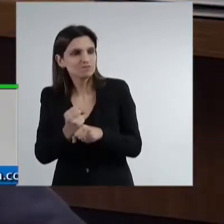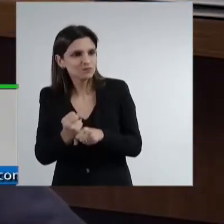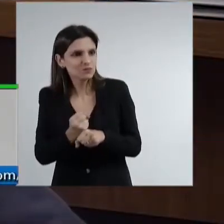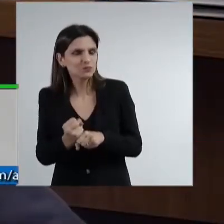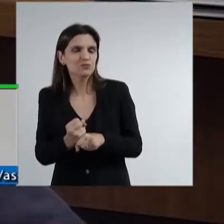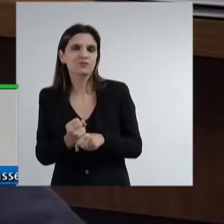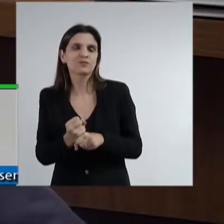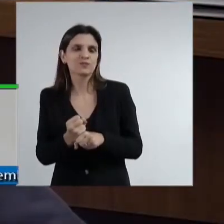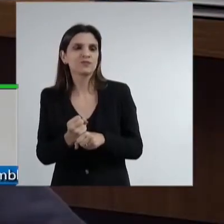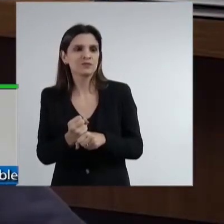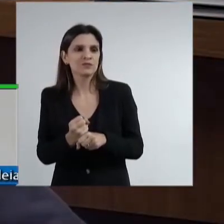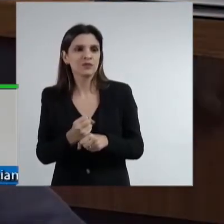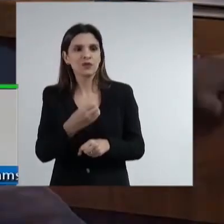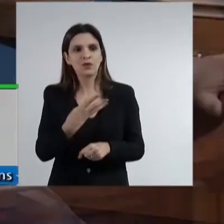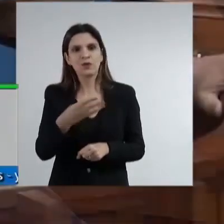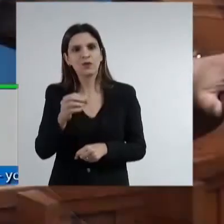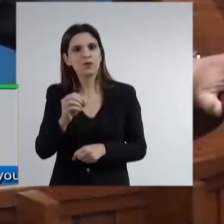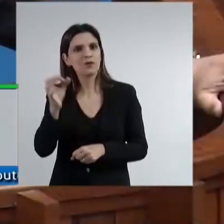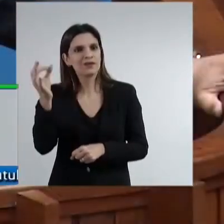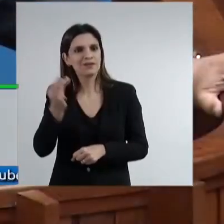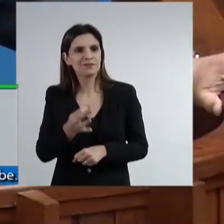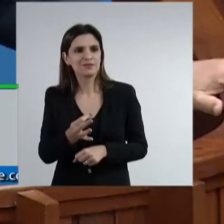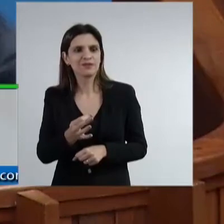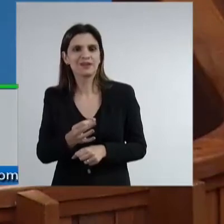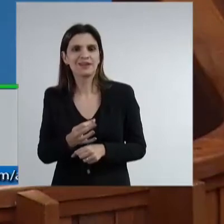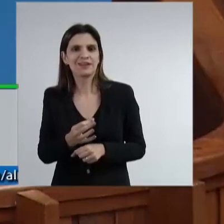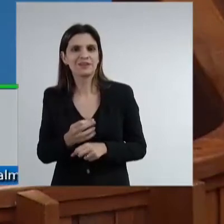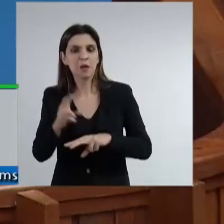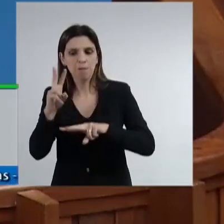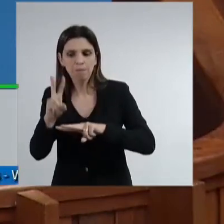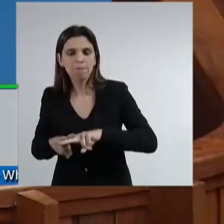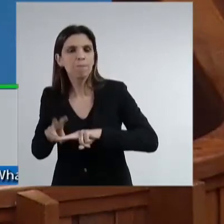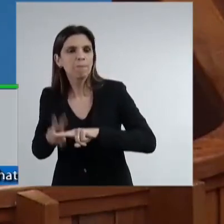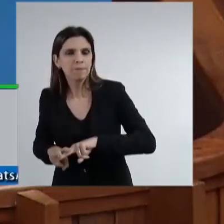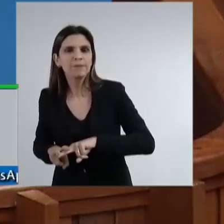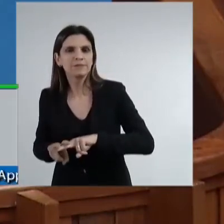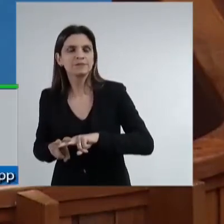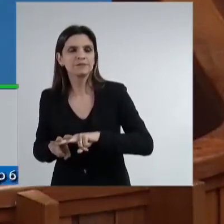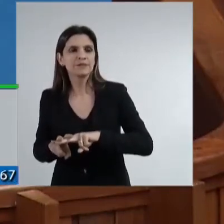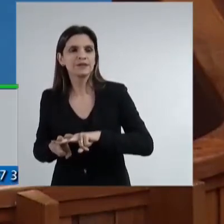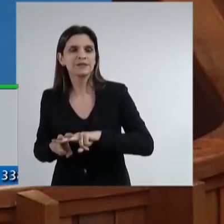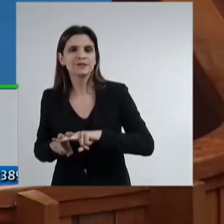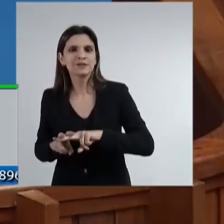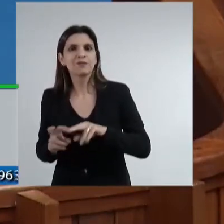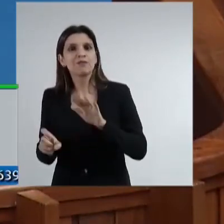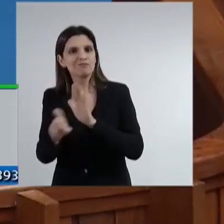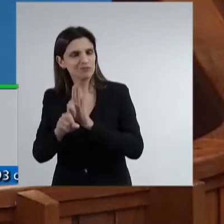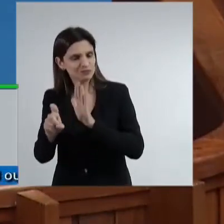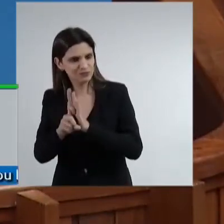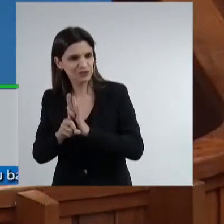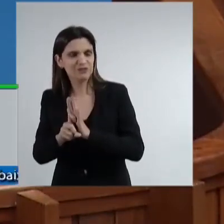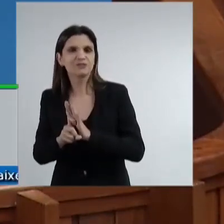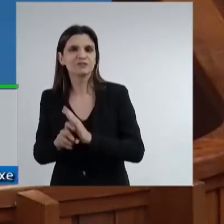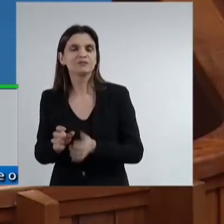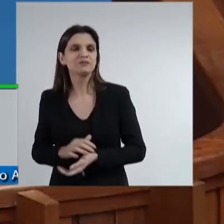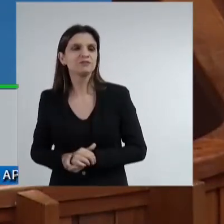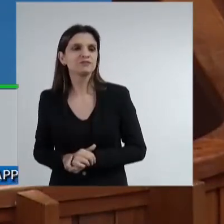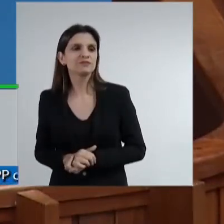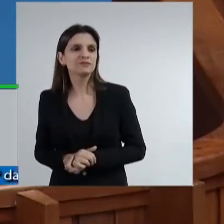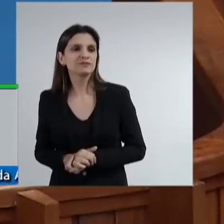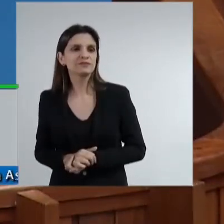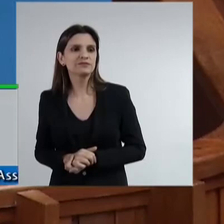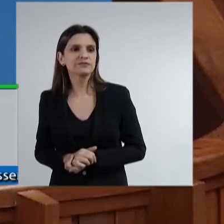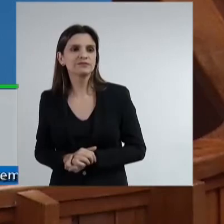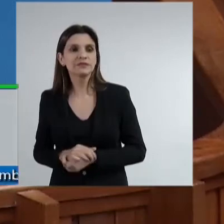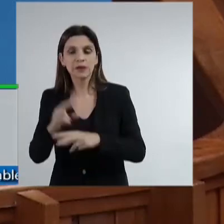prisional do Mato Grosso do Sul é ocupado por presos do tráfico. E aí, deputado Pedro Kemp, o problema não é só o preso. A partir do momento que